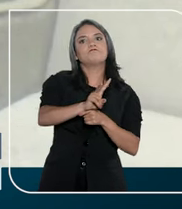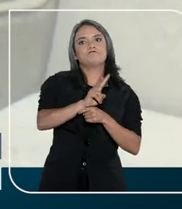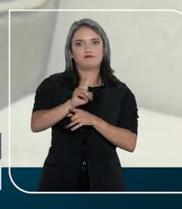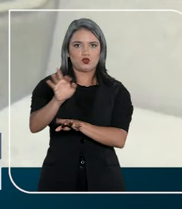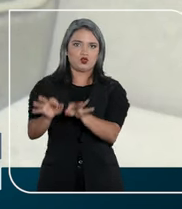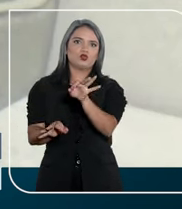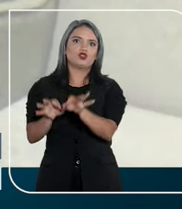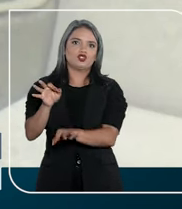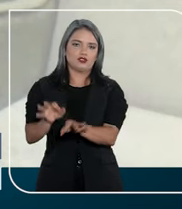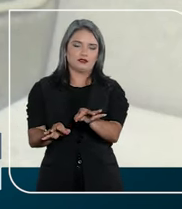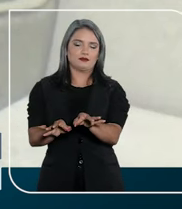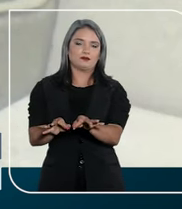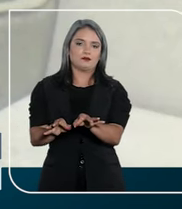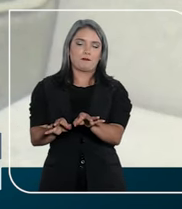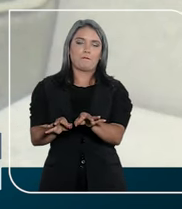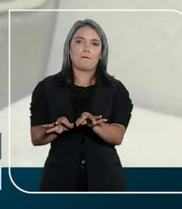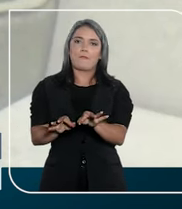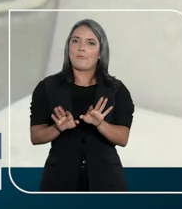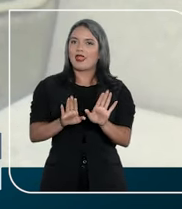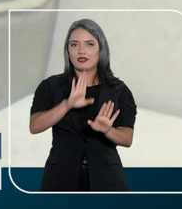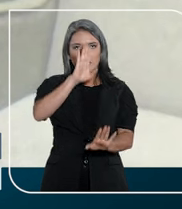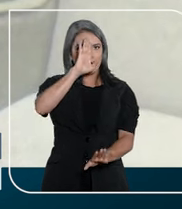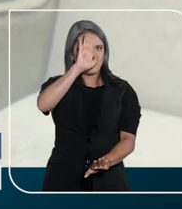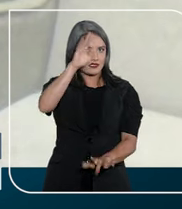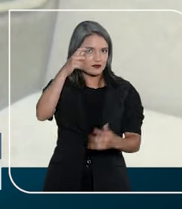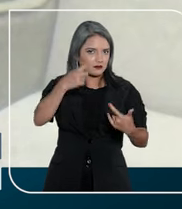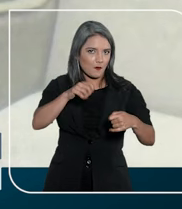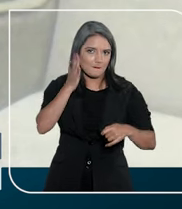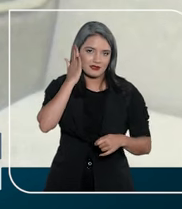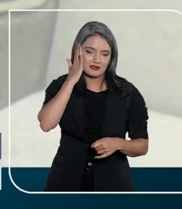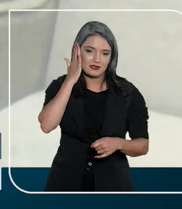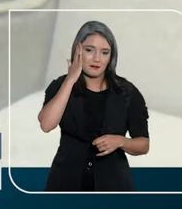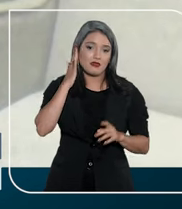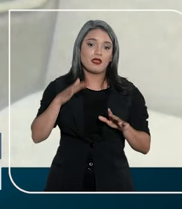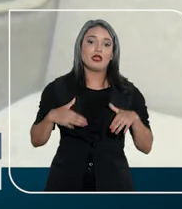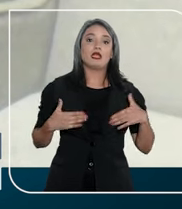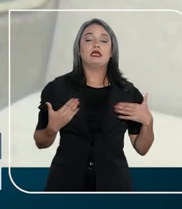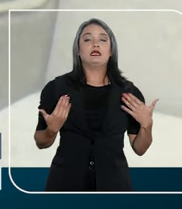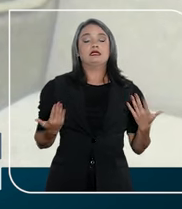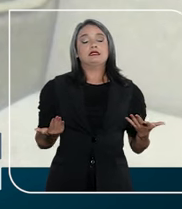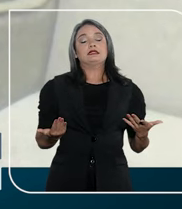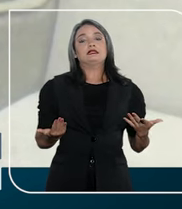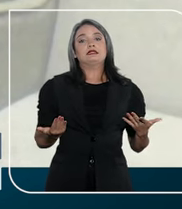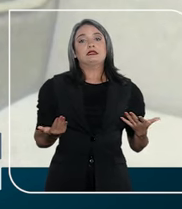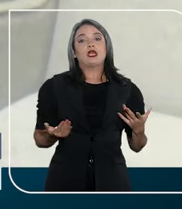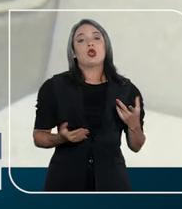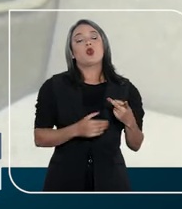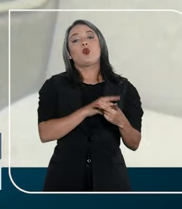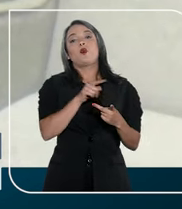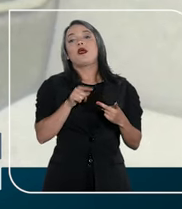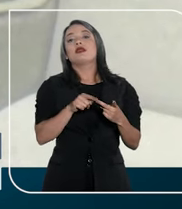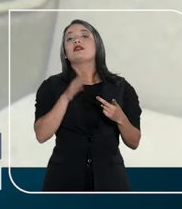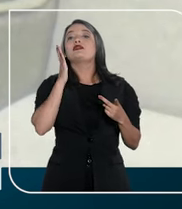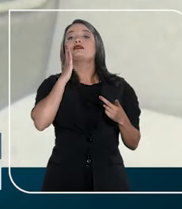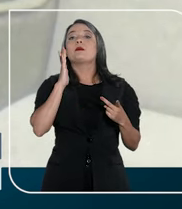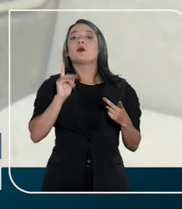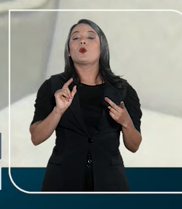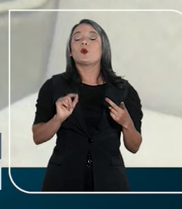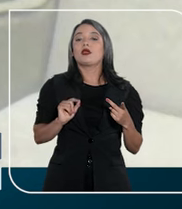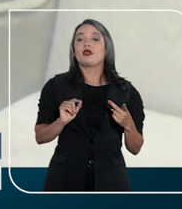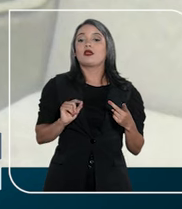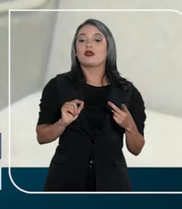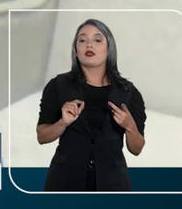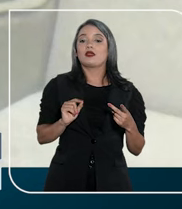Judiciário. Então, isso é a primeira premissa que tem que ser assentada. Então, após essa primeira premissa, é importante a gente perceber